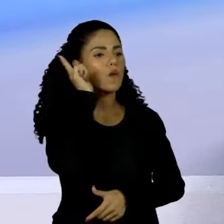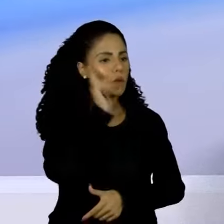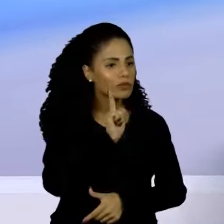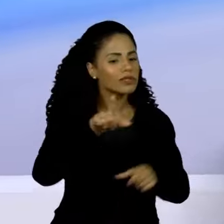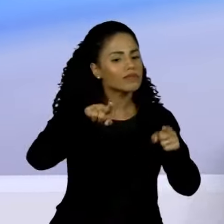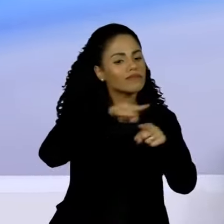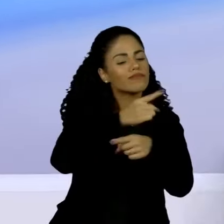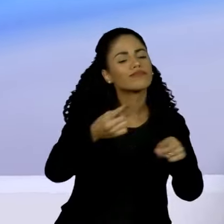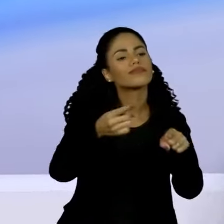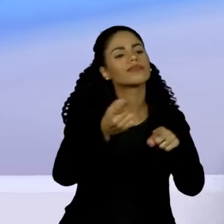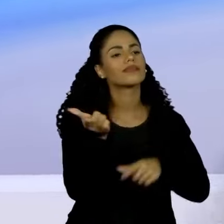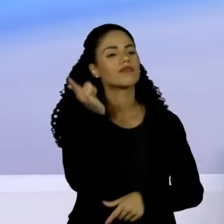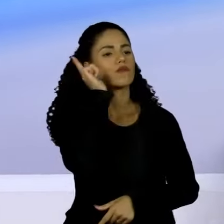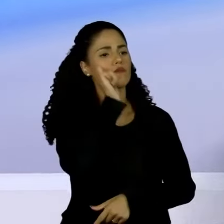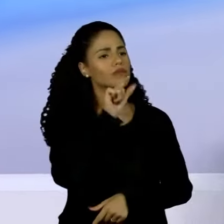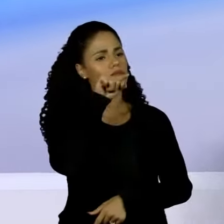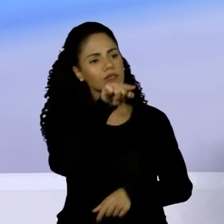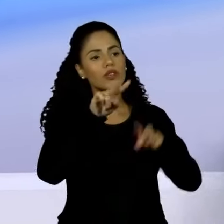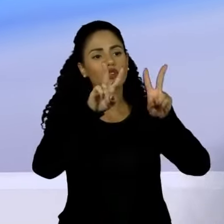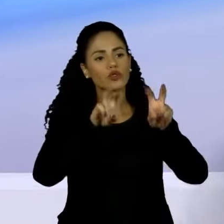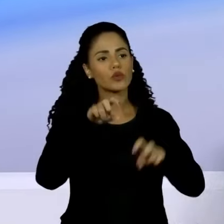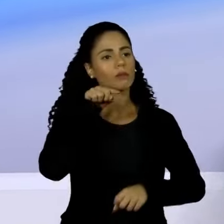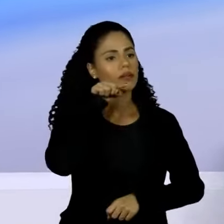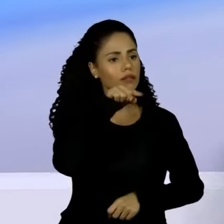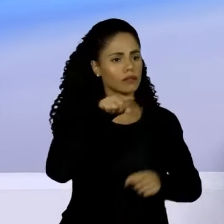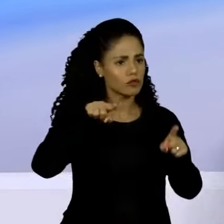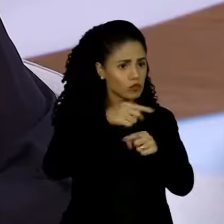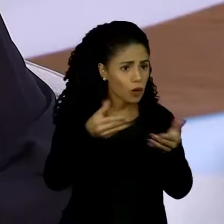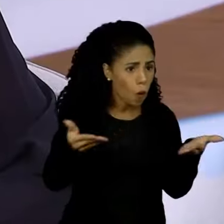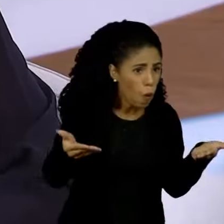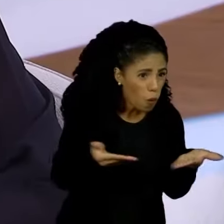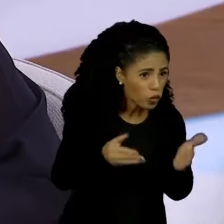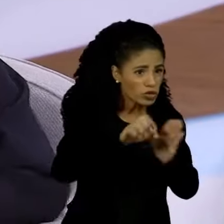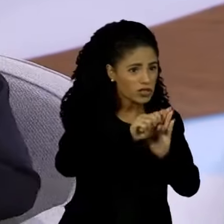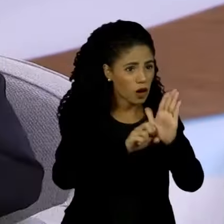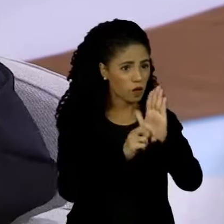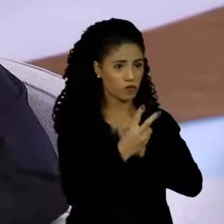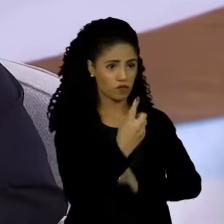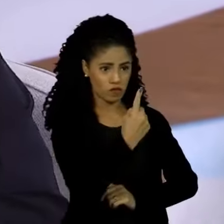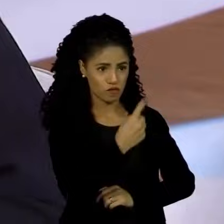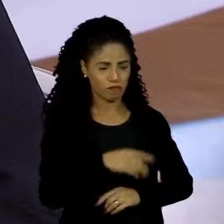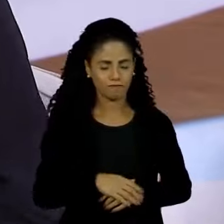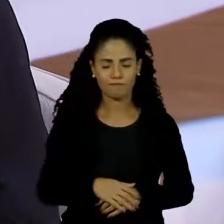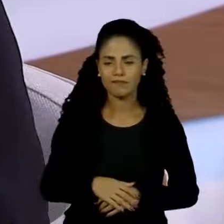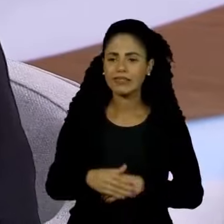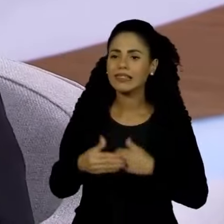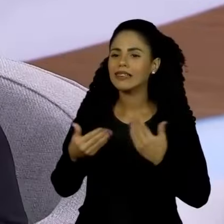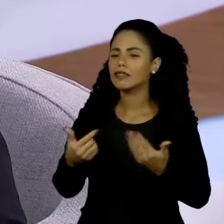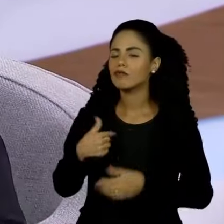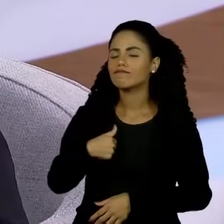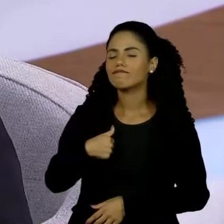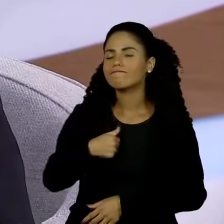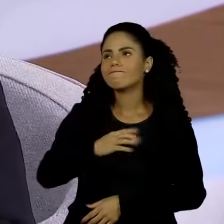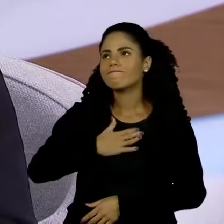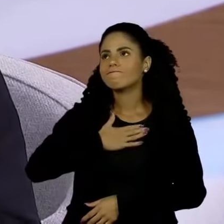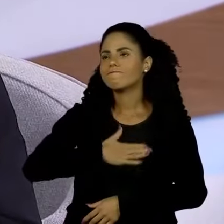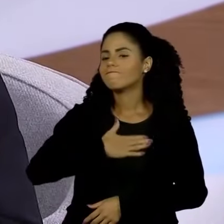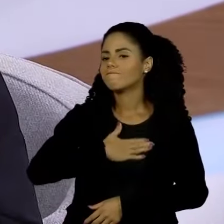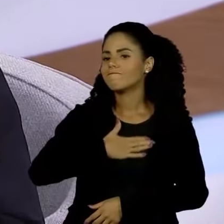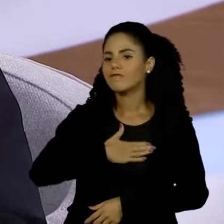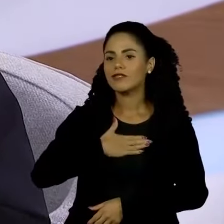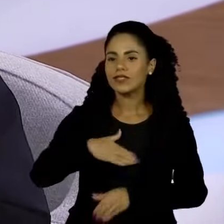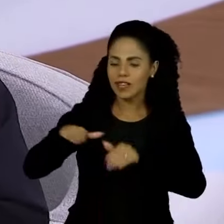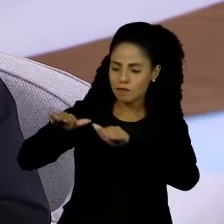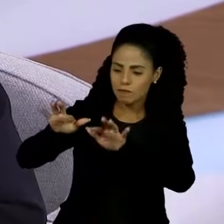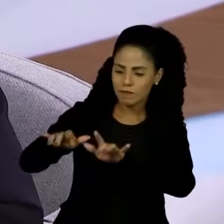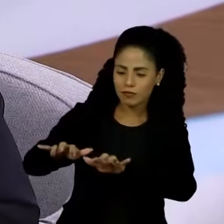esse requinte quando você fala dessas canções de hoje? Então, eu sempre gostei muito do piano,